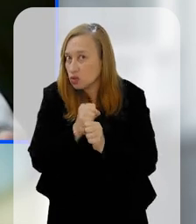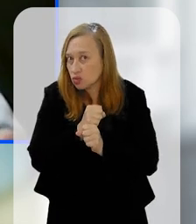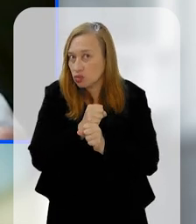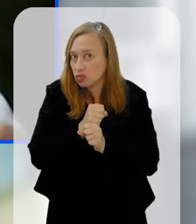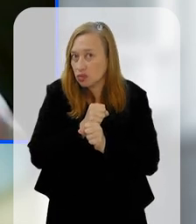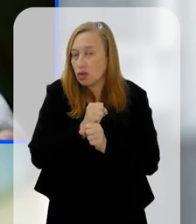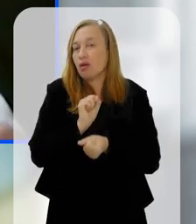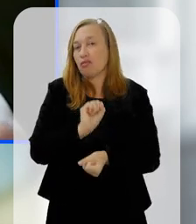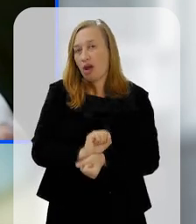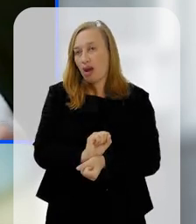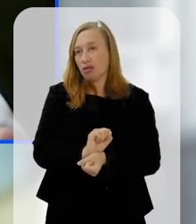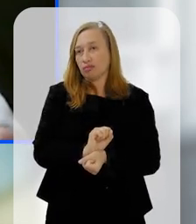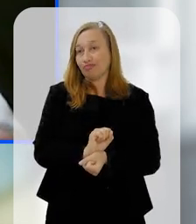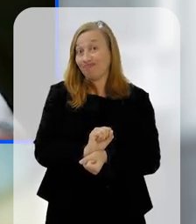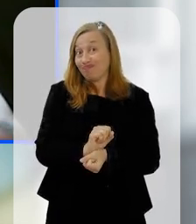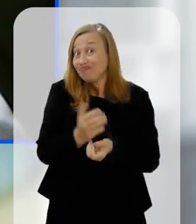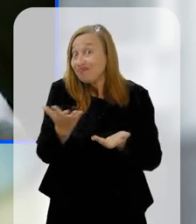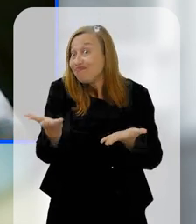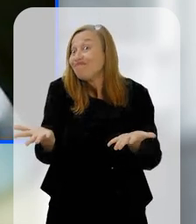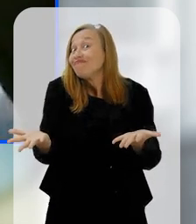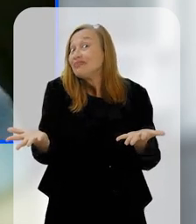parado. 10 anos parado.